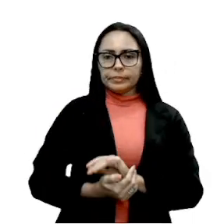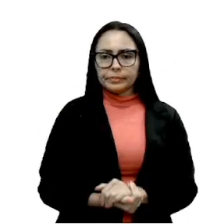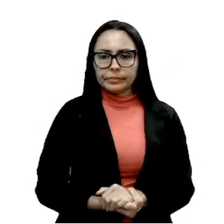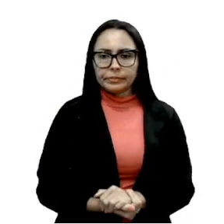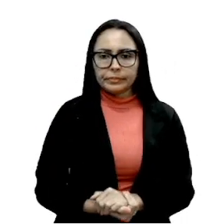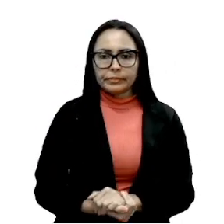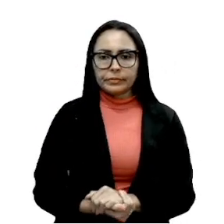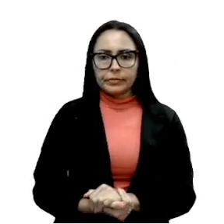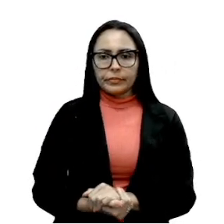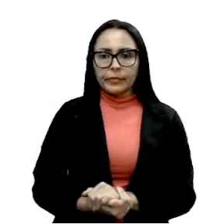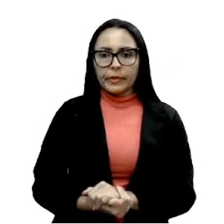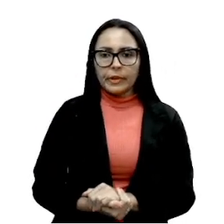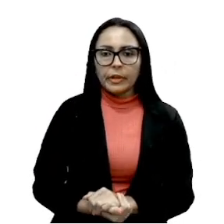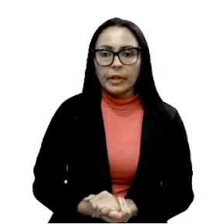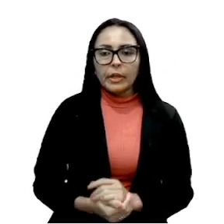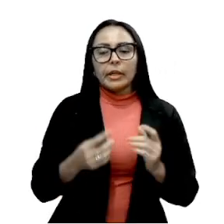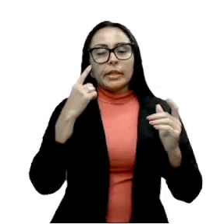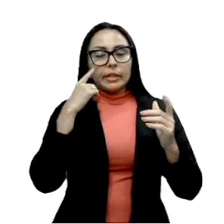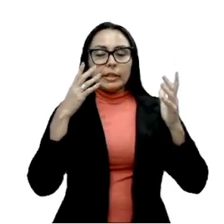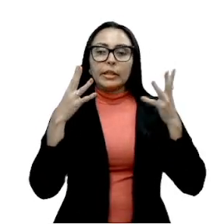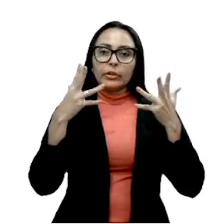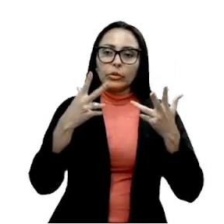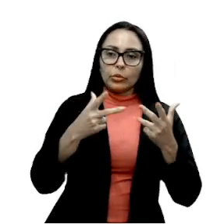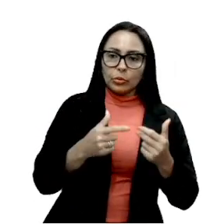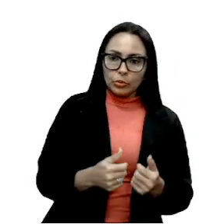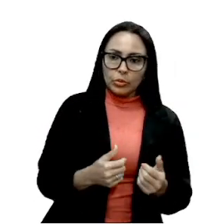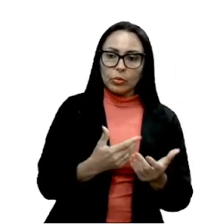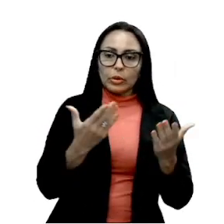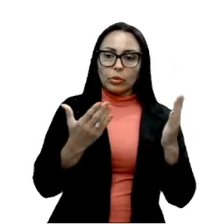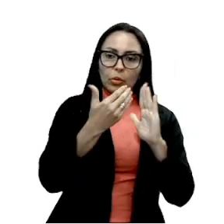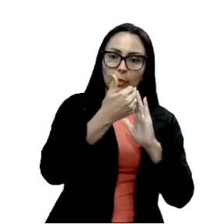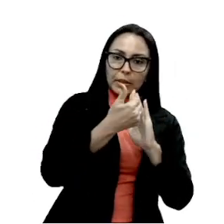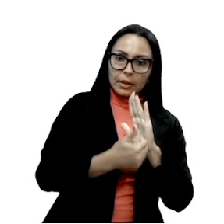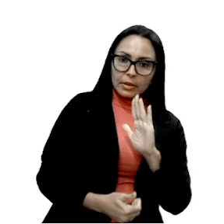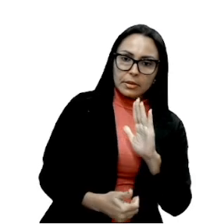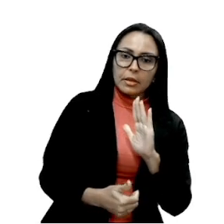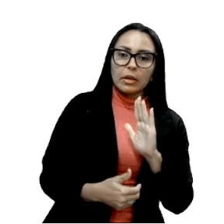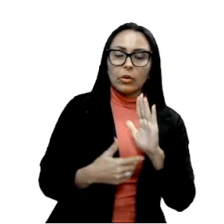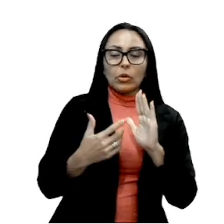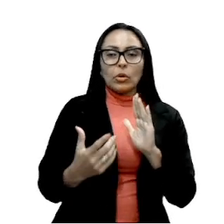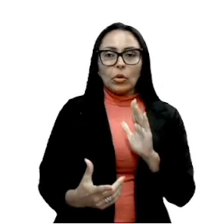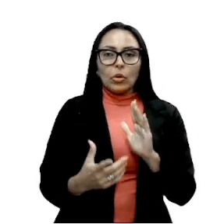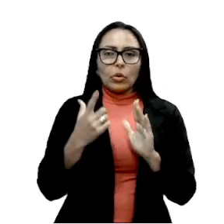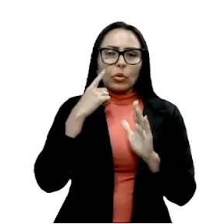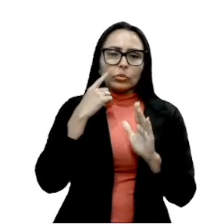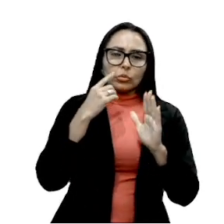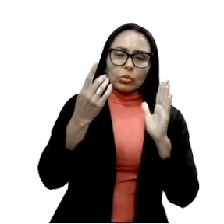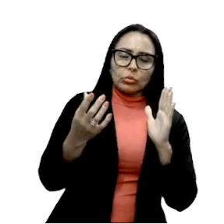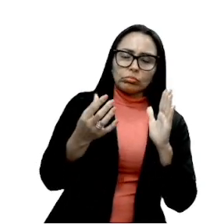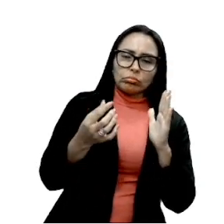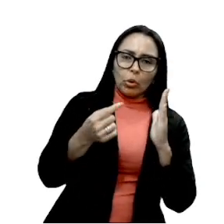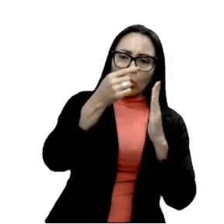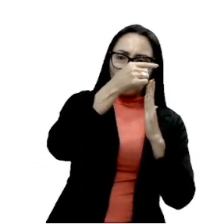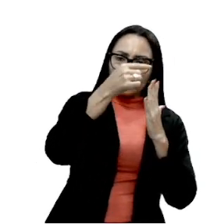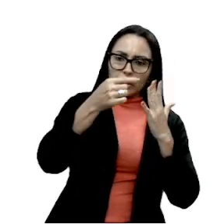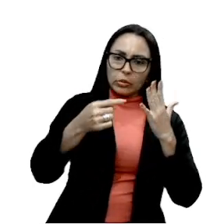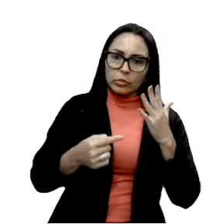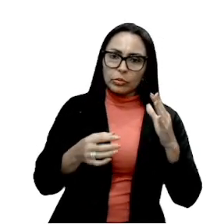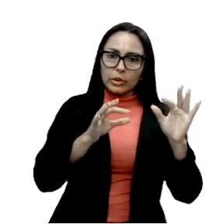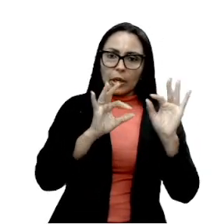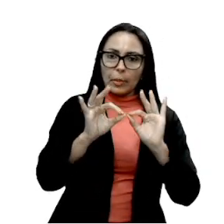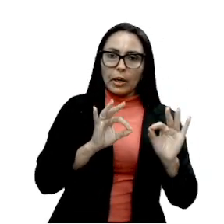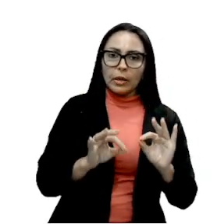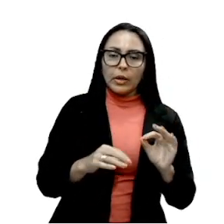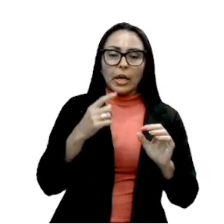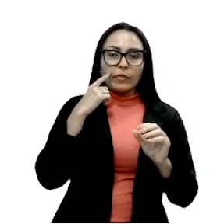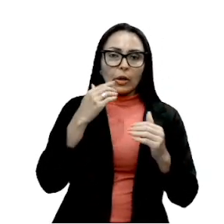E tendo isso tudo, toda essa documentação, todo esse grosso de trabalho já feito, aí vai se começar a filmagem.